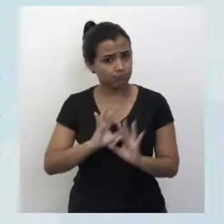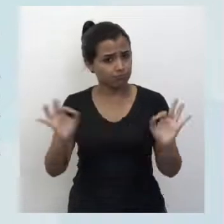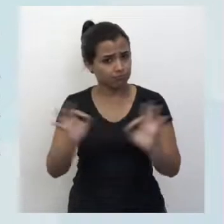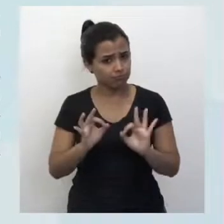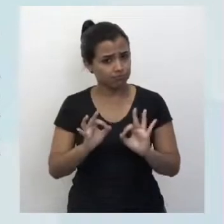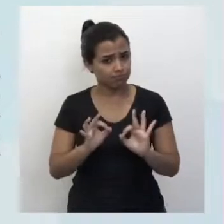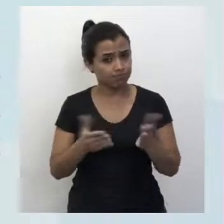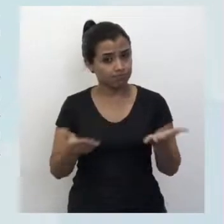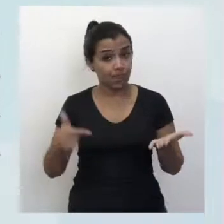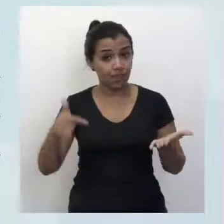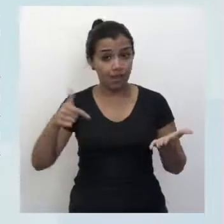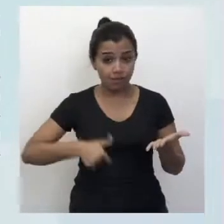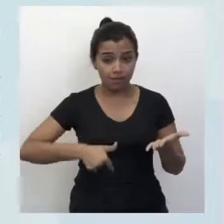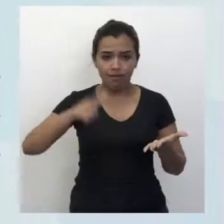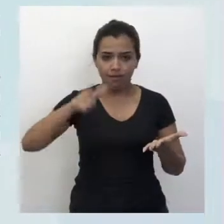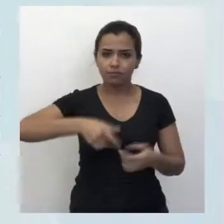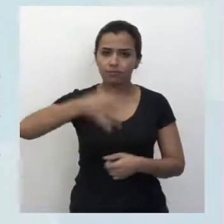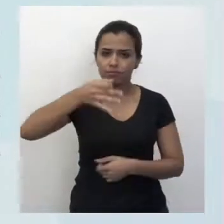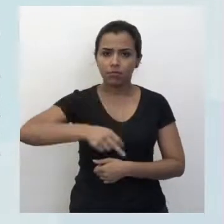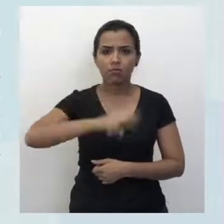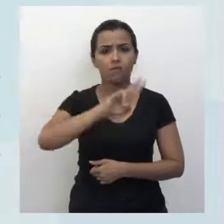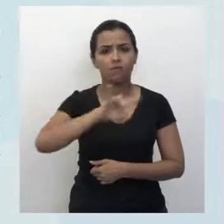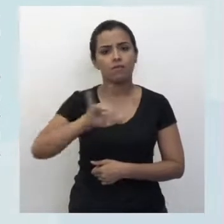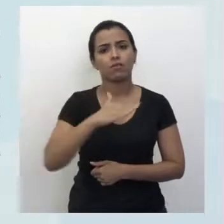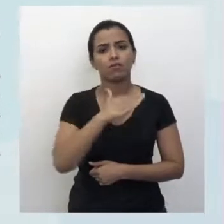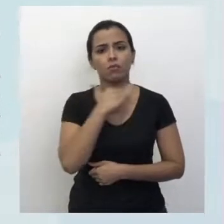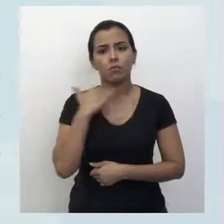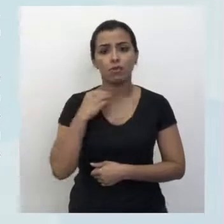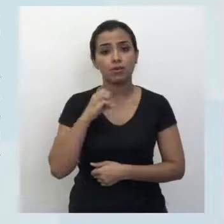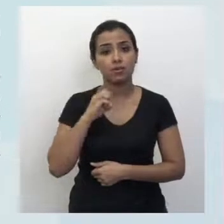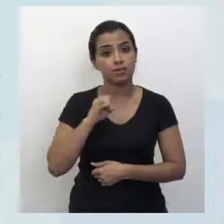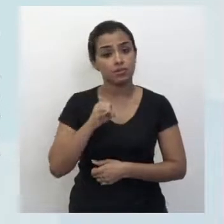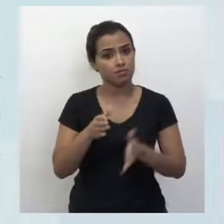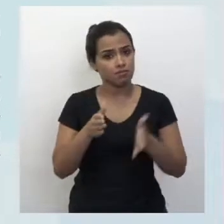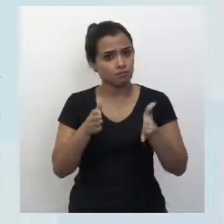é certo morrer, se viver a míngua.